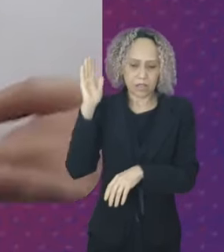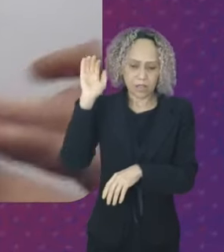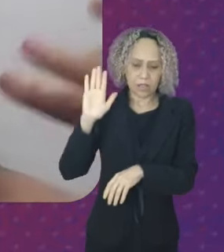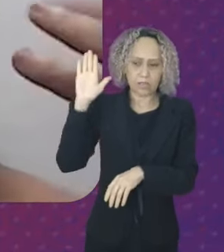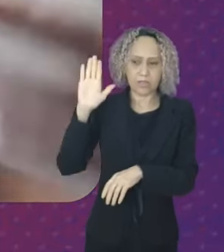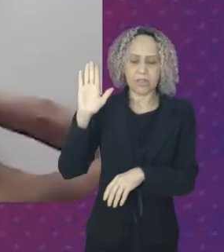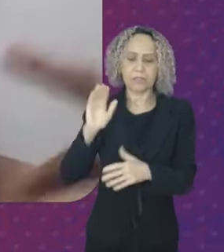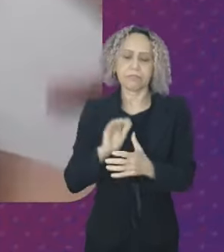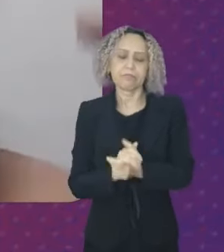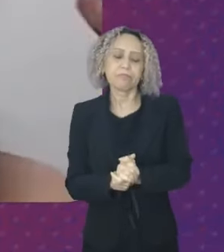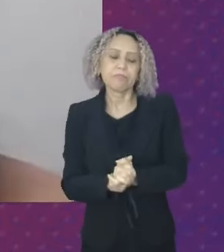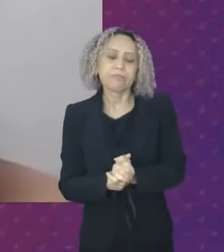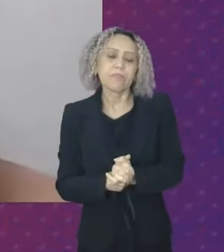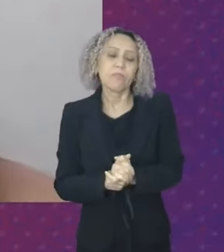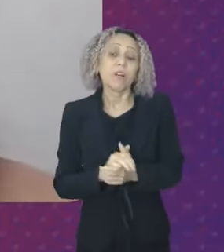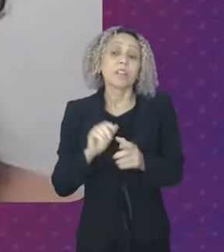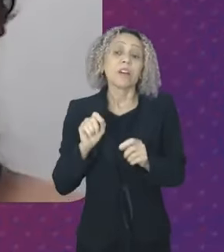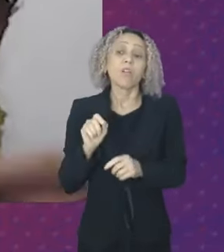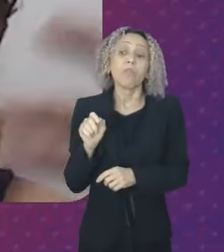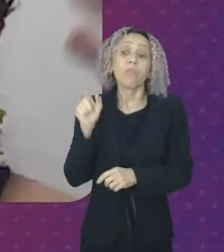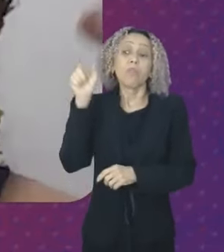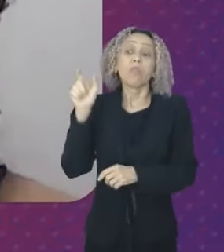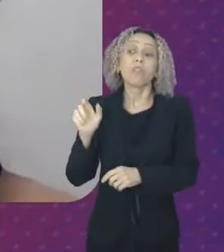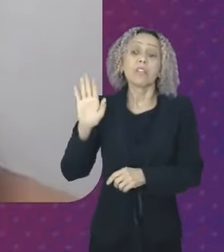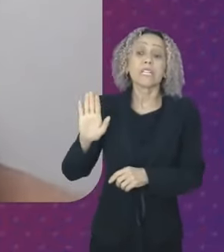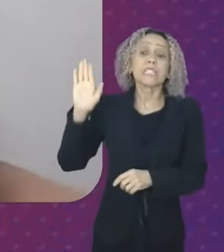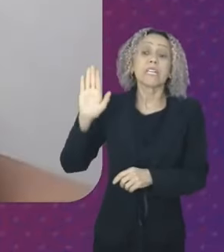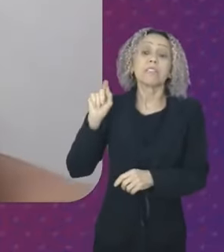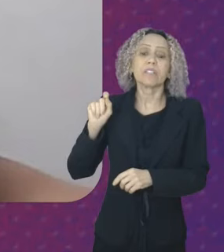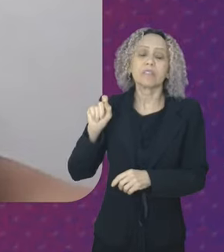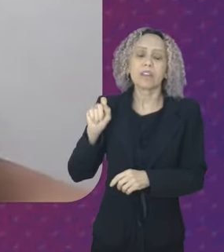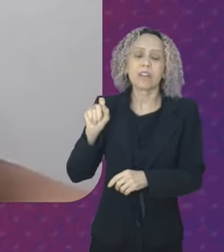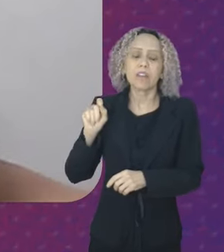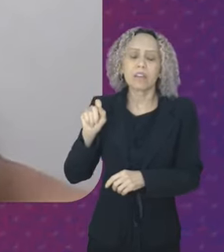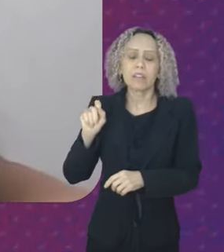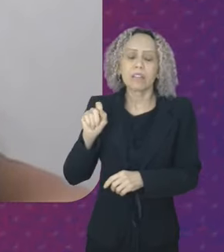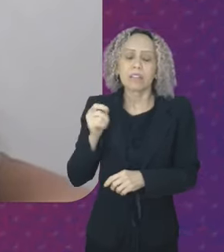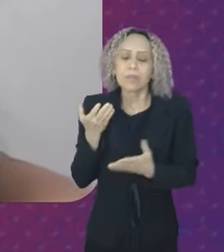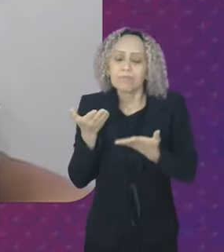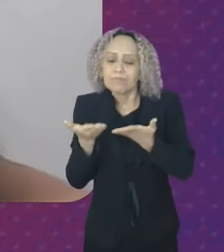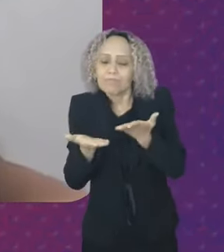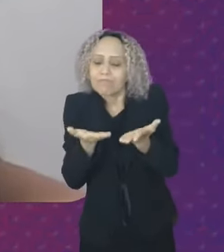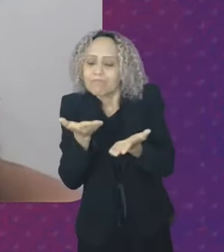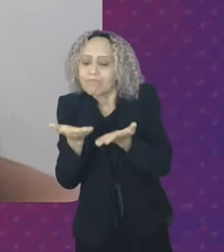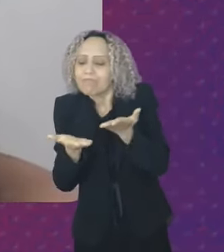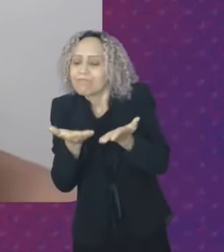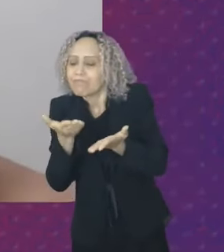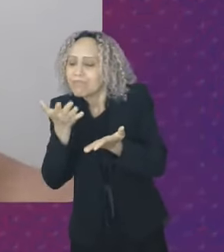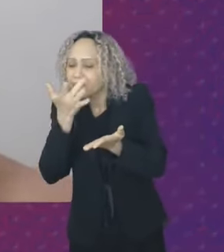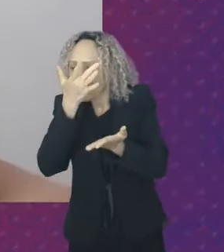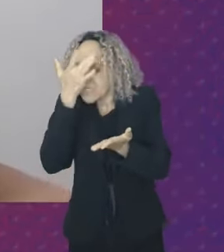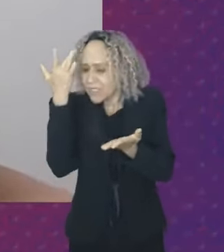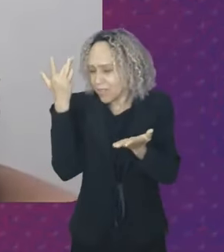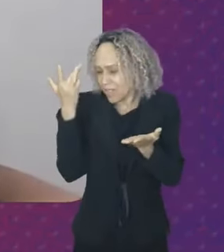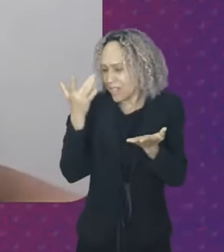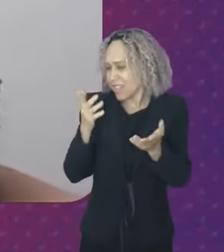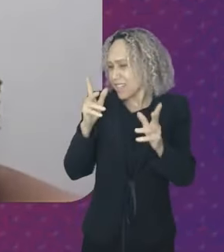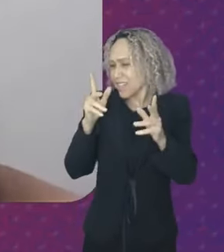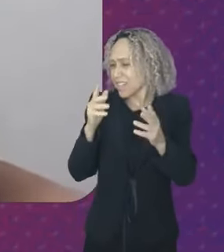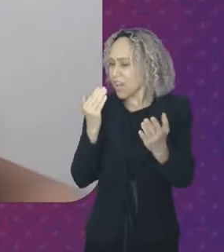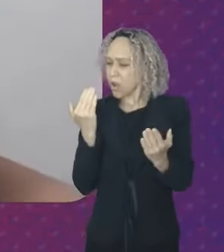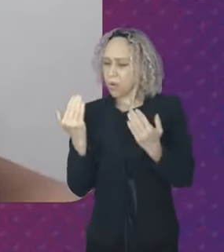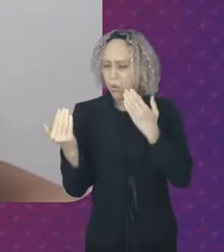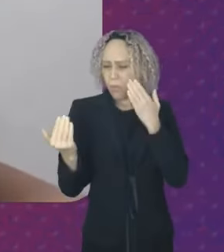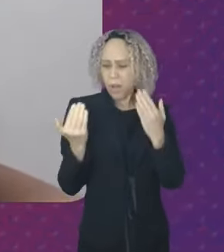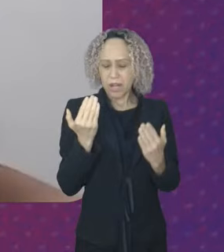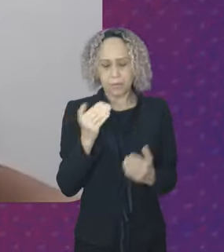Você está fazendo um processo de conquista. Pensa na campanha como se fosse um namoro para o casamento. Então,